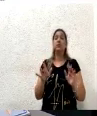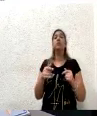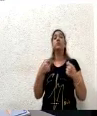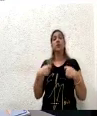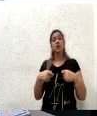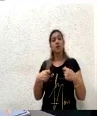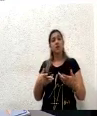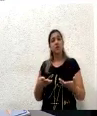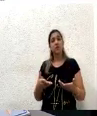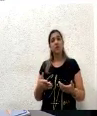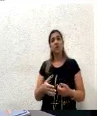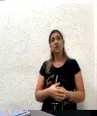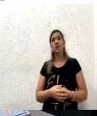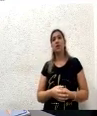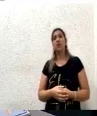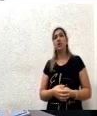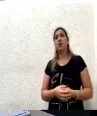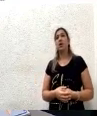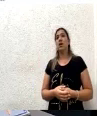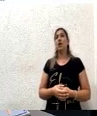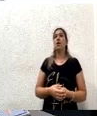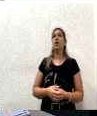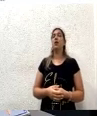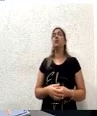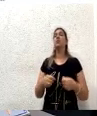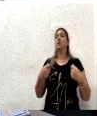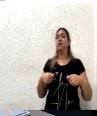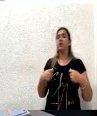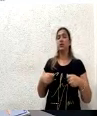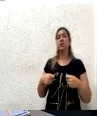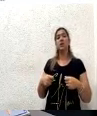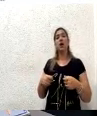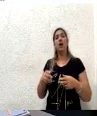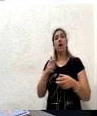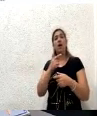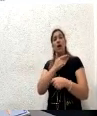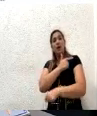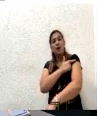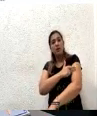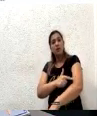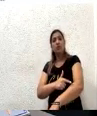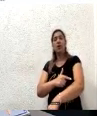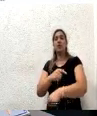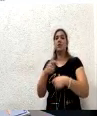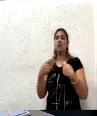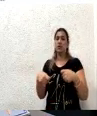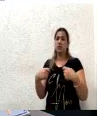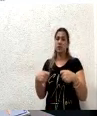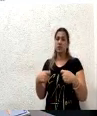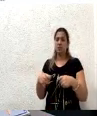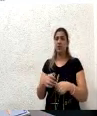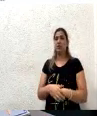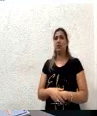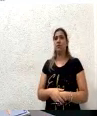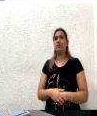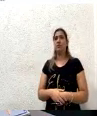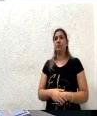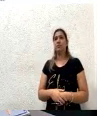respeito, com tolerância a algumas coisas. Eu volto a falar para vocês.